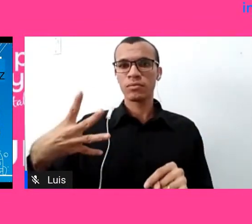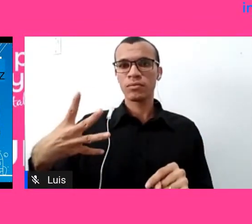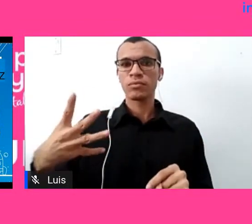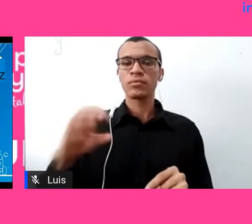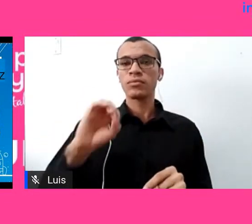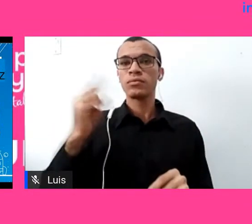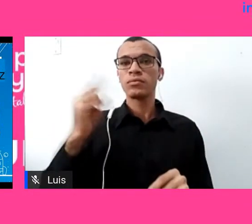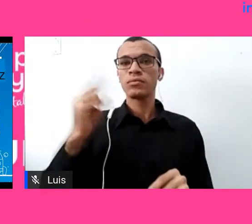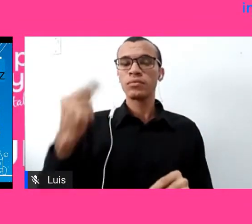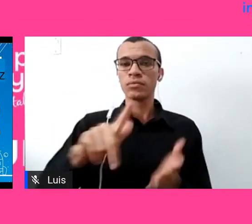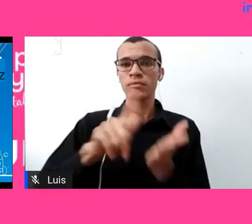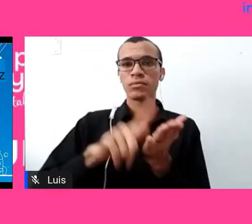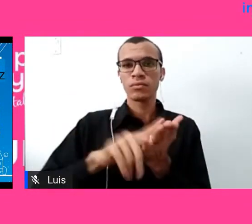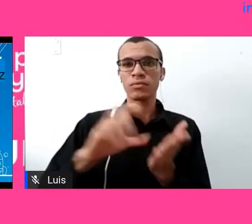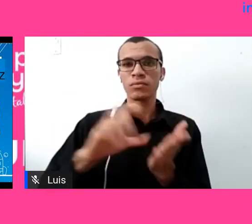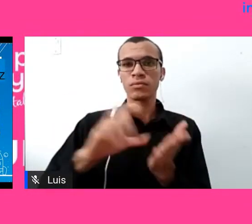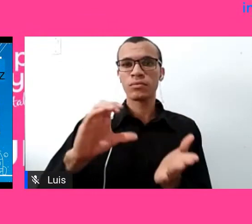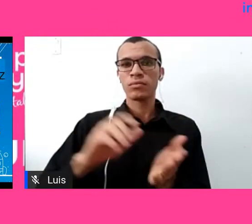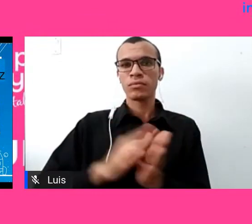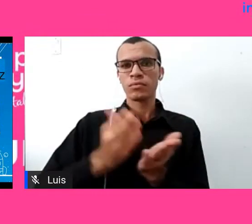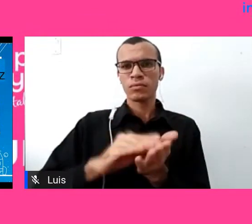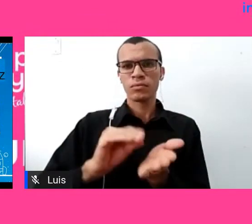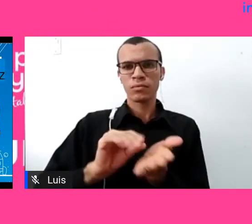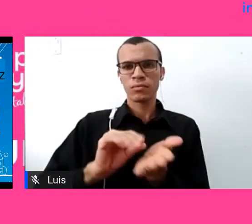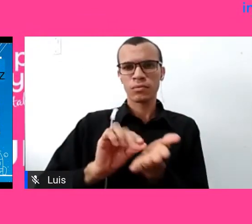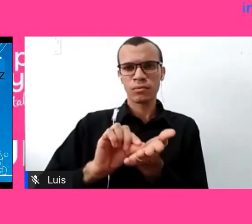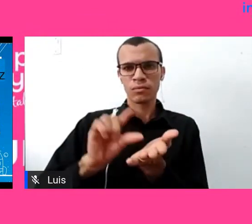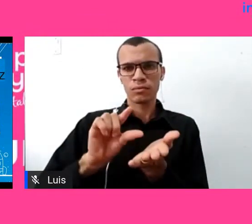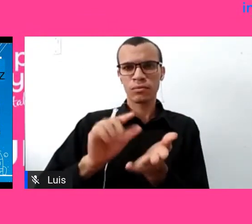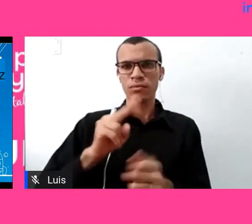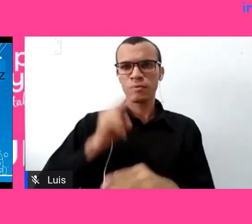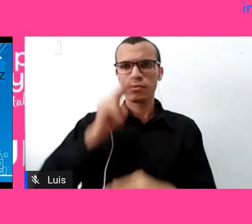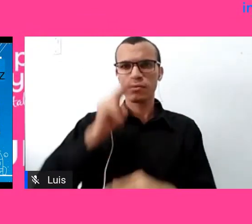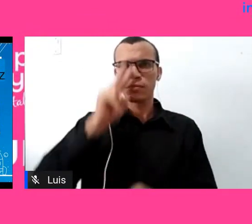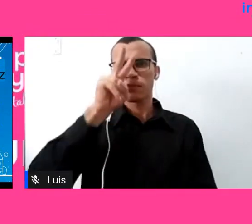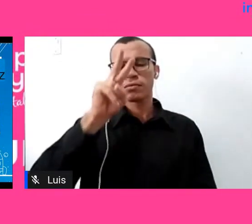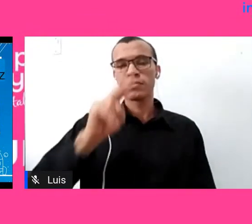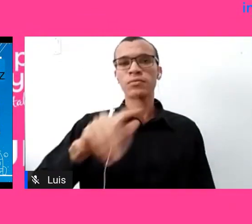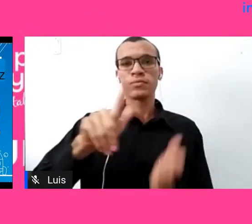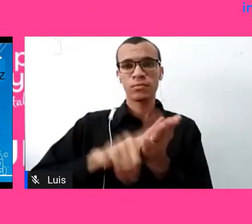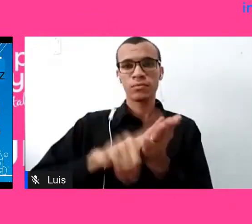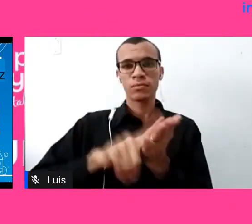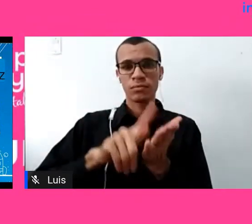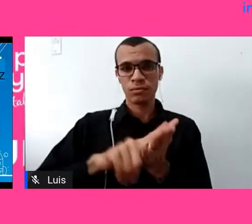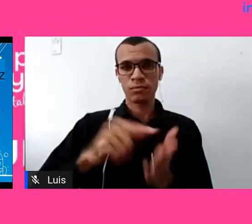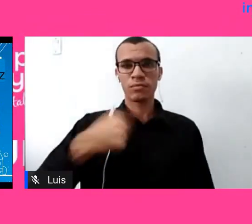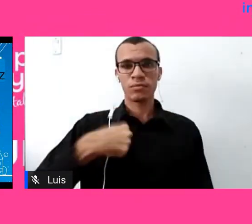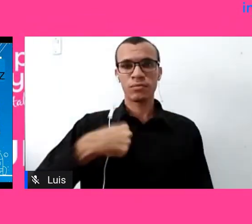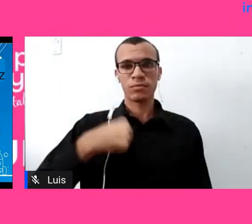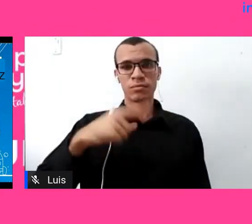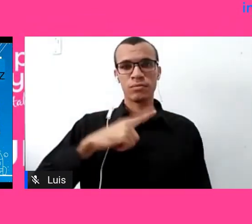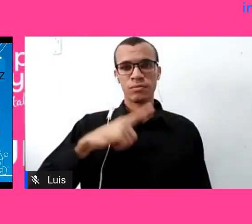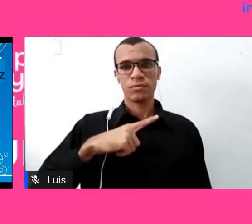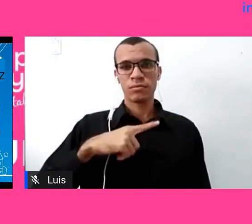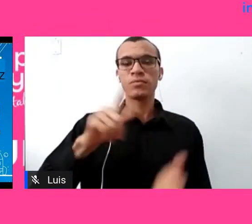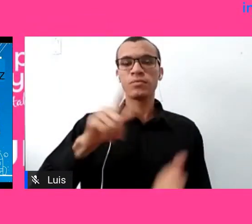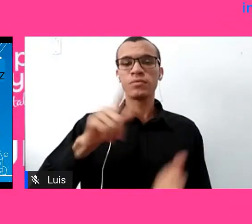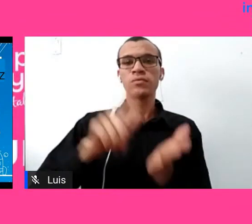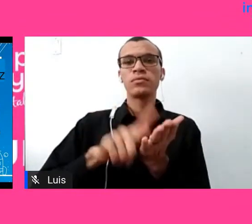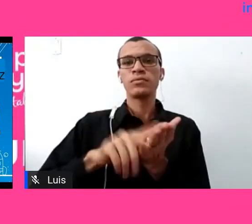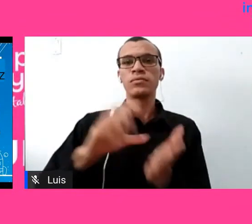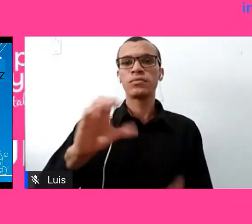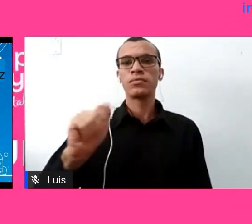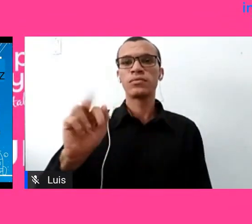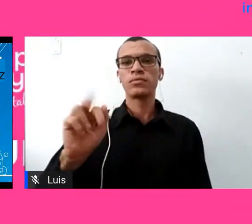cartão, um papel que tem uma gramatura um pouco mais forte. Esse papel que eu tenho, ó, é um papel cartão. Ele é